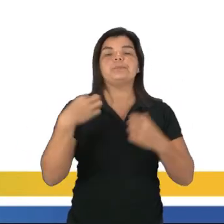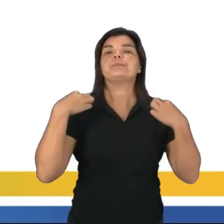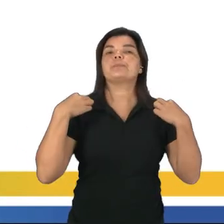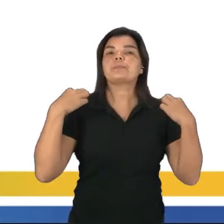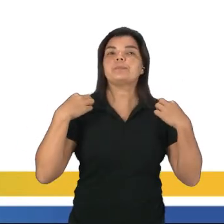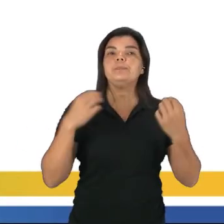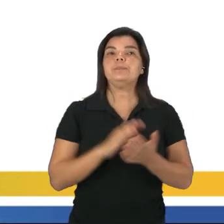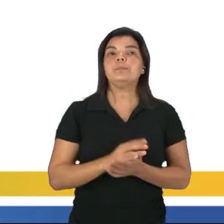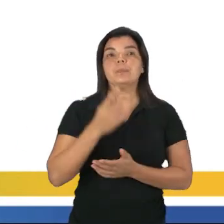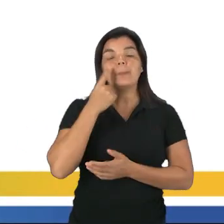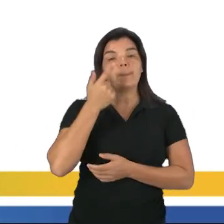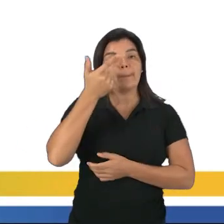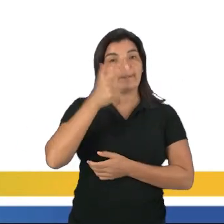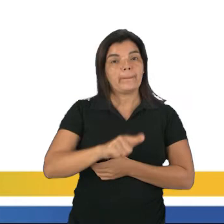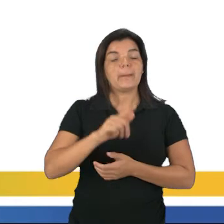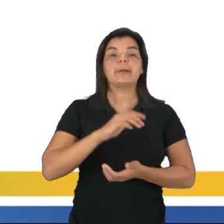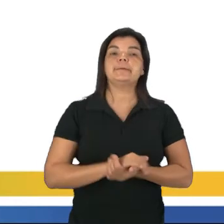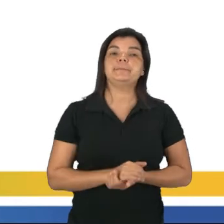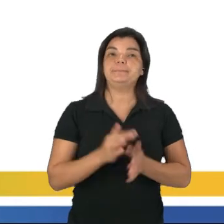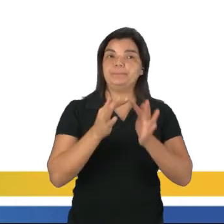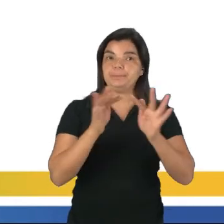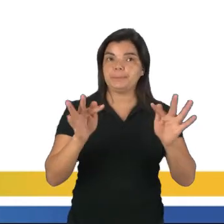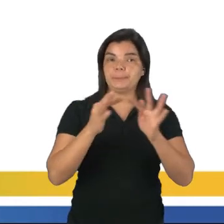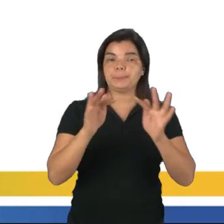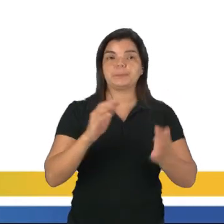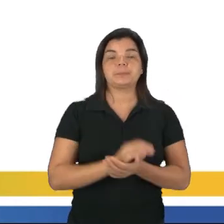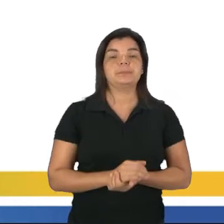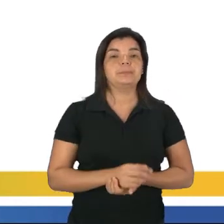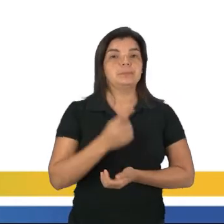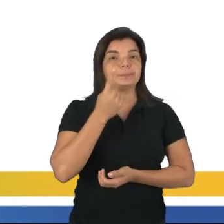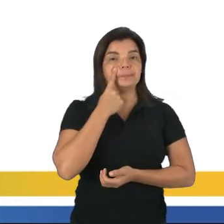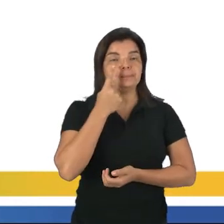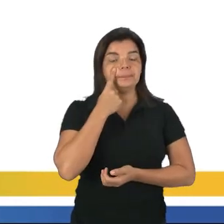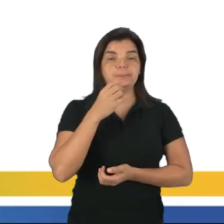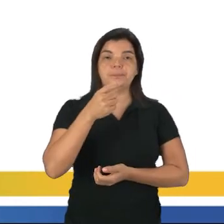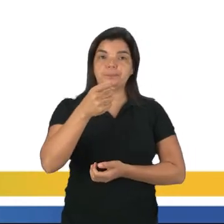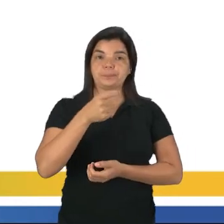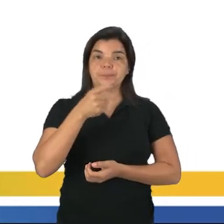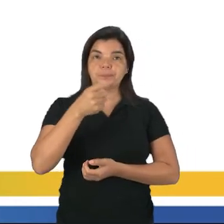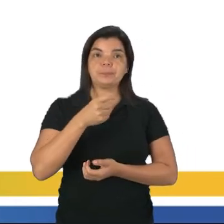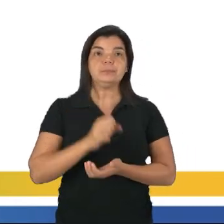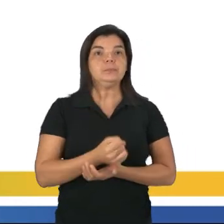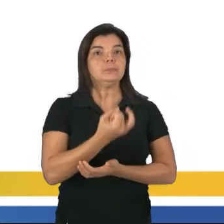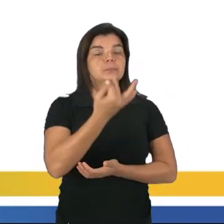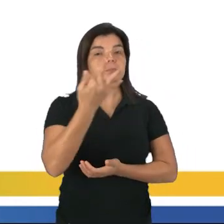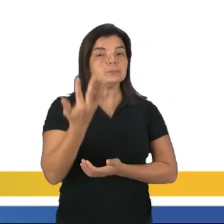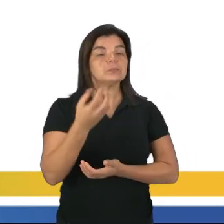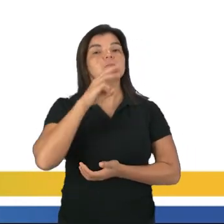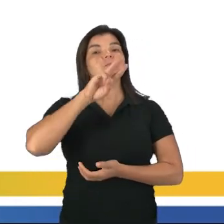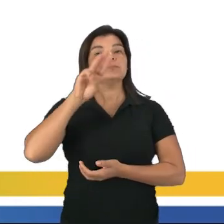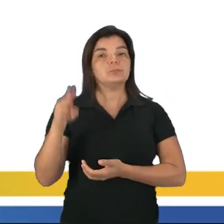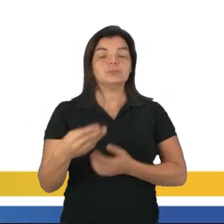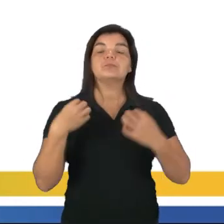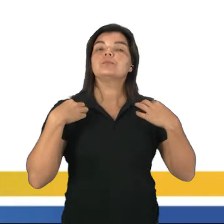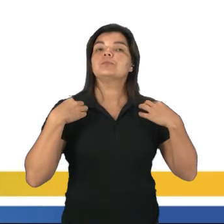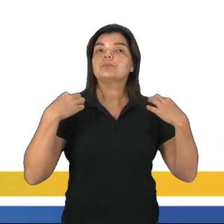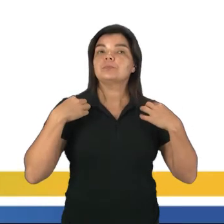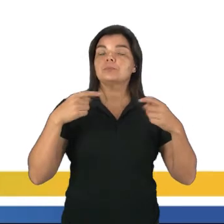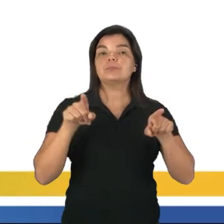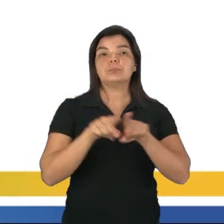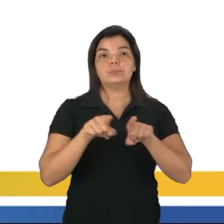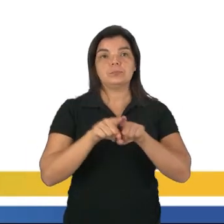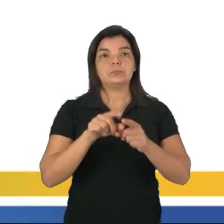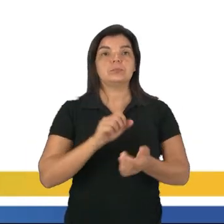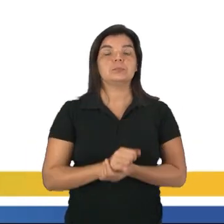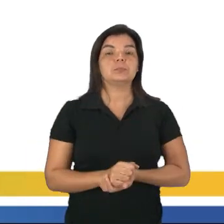camisetas. Então, repetimos aqui a função. Observe que o x é dado em quantidade de milhares de camisetas e a produção